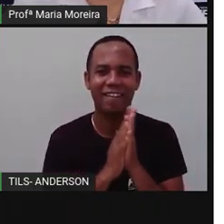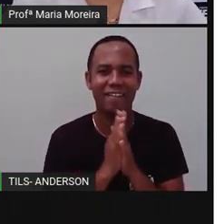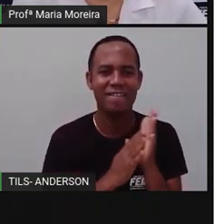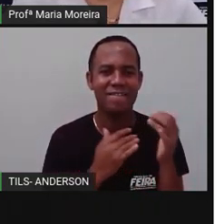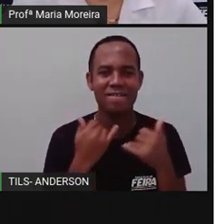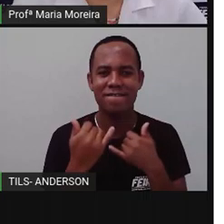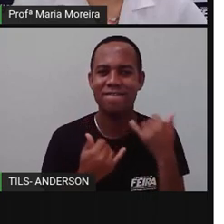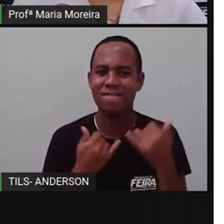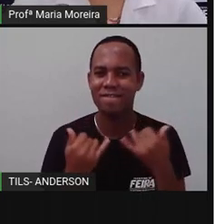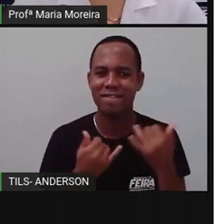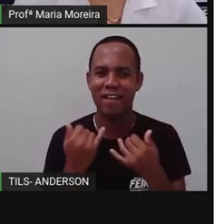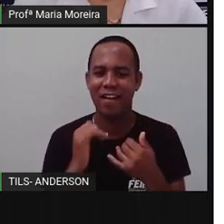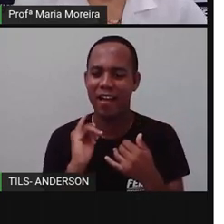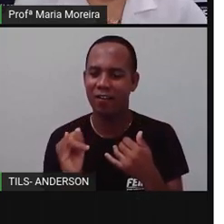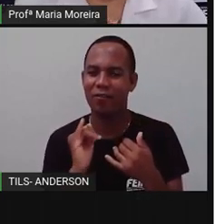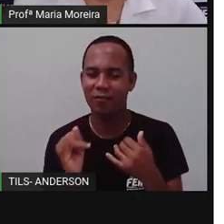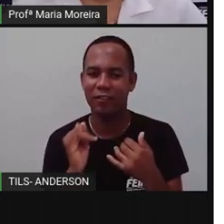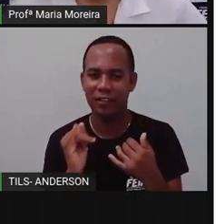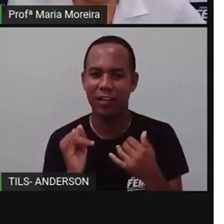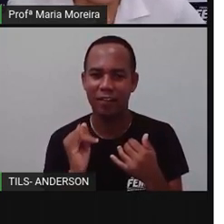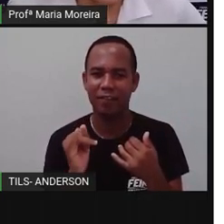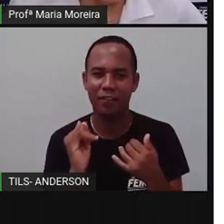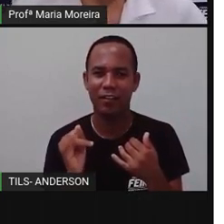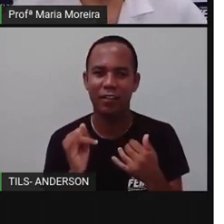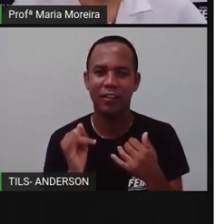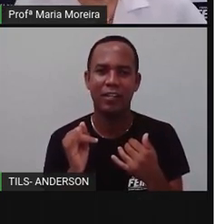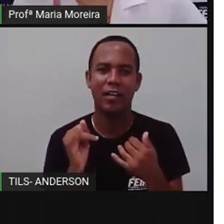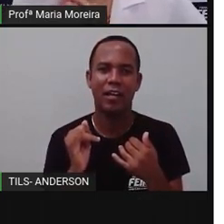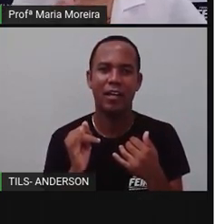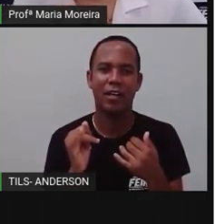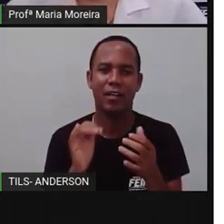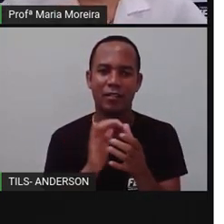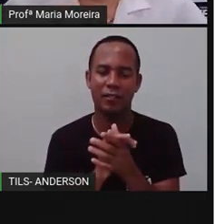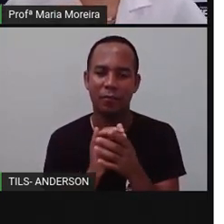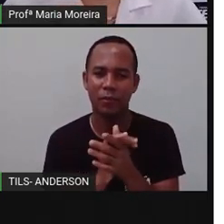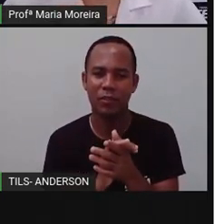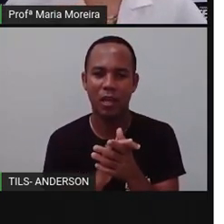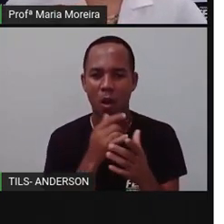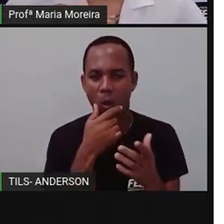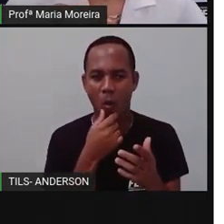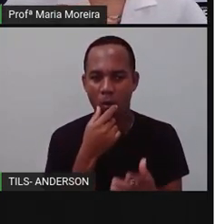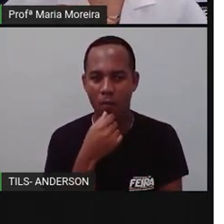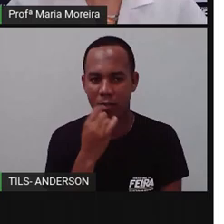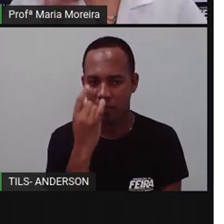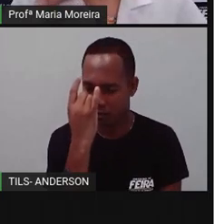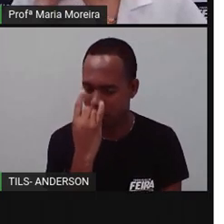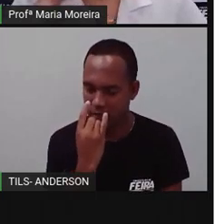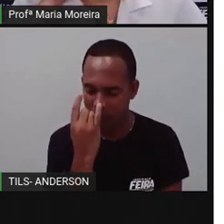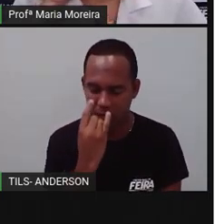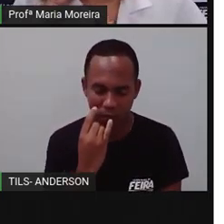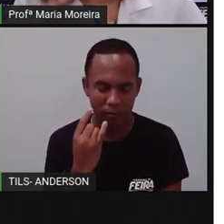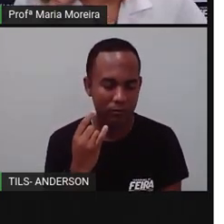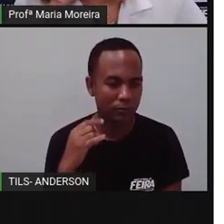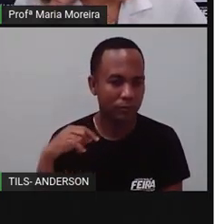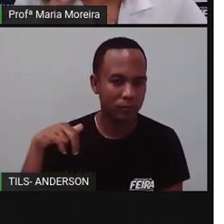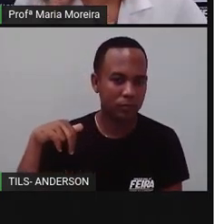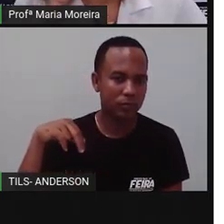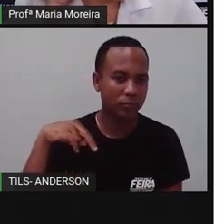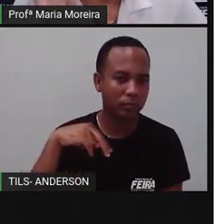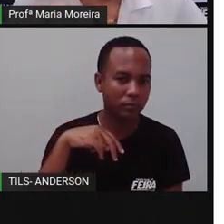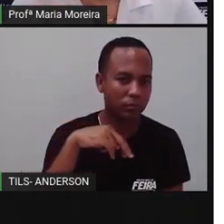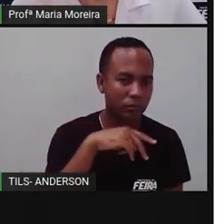à bela amada, um cego passou em silêncio e ouviu a história toda. E ó, ele cego só o